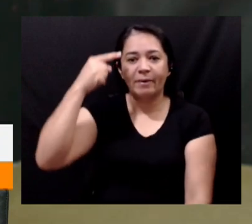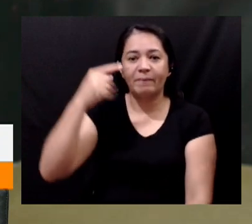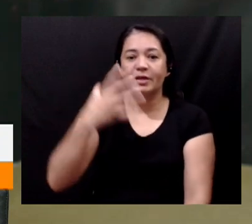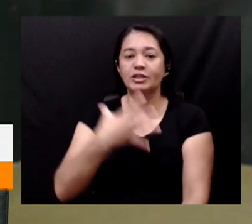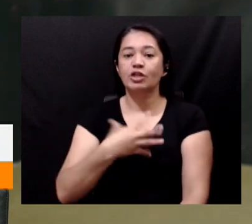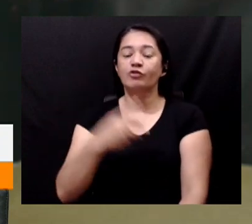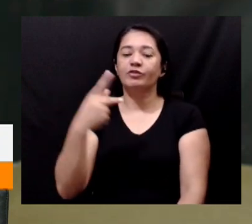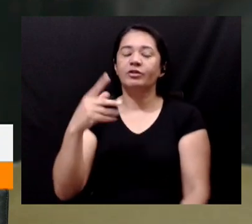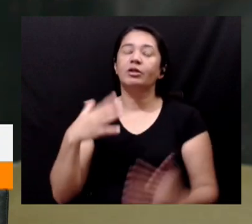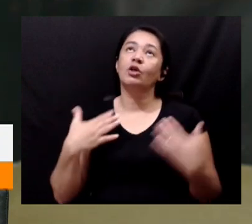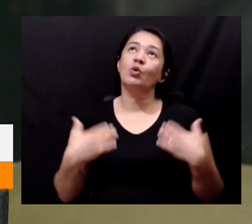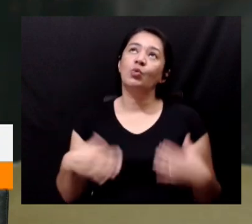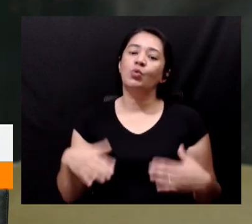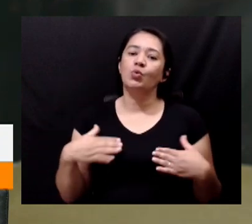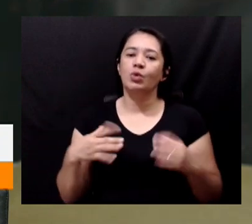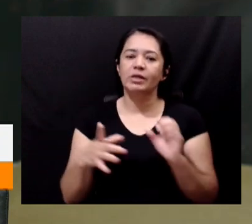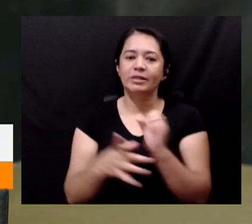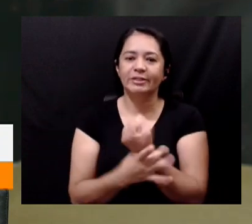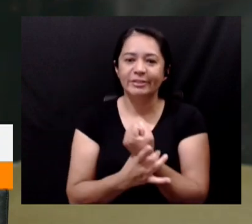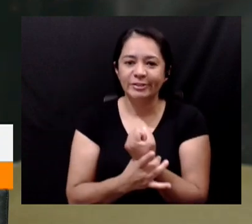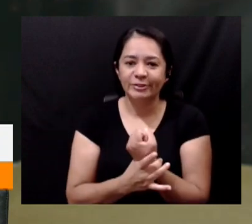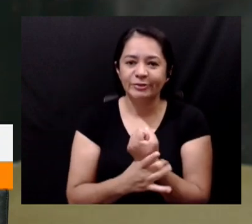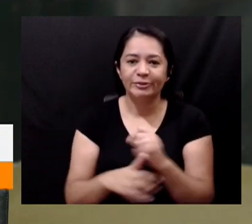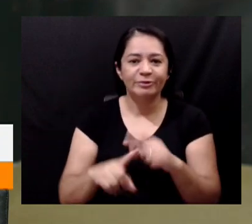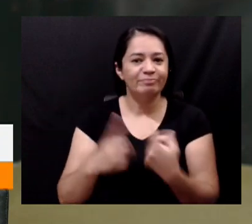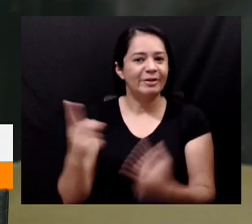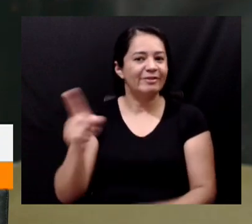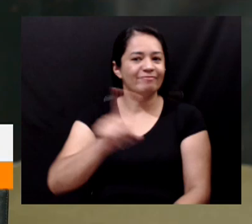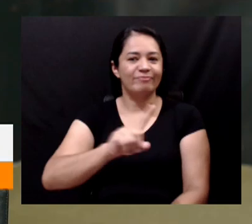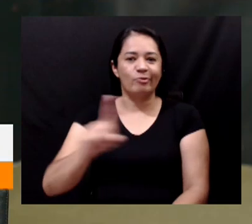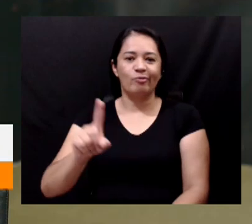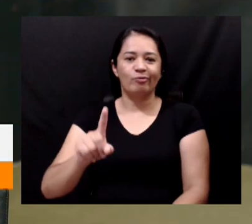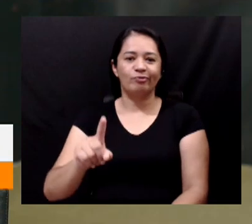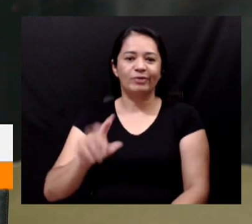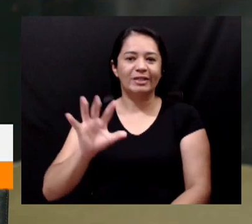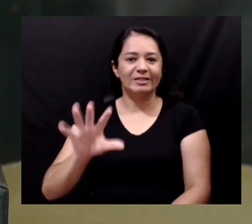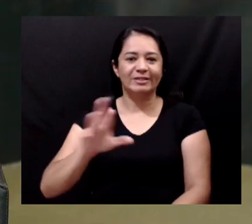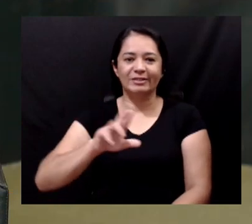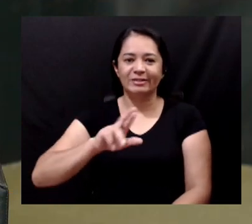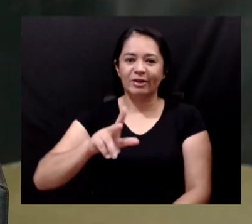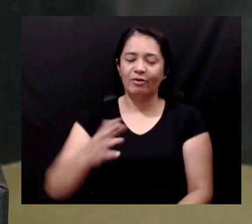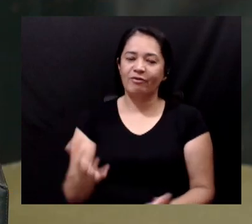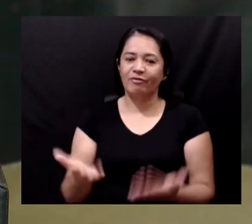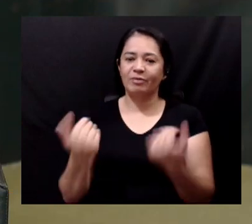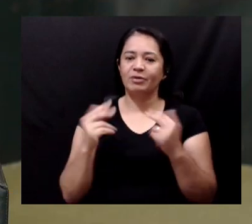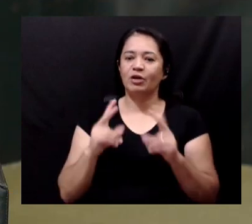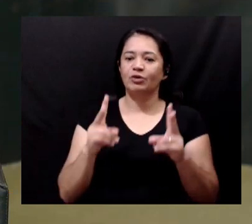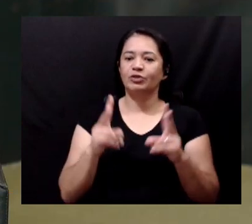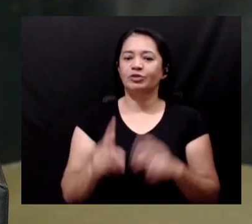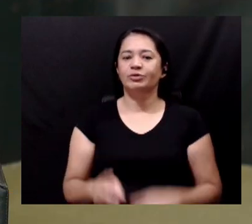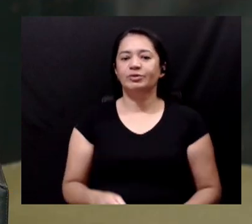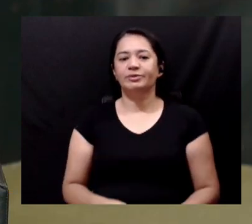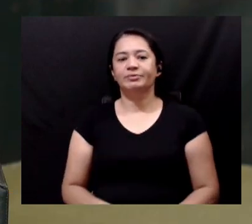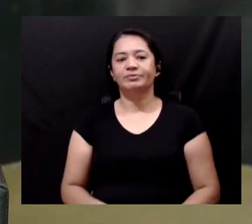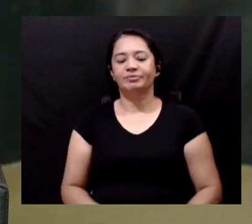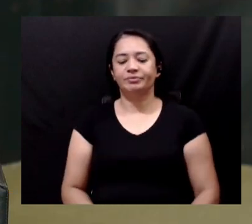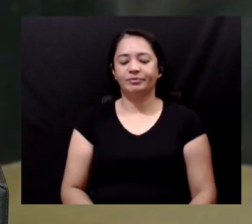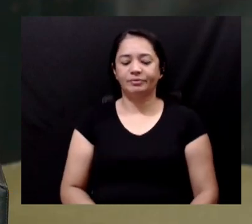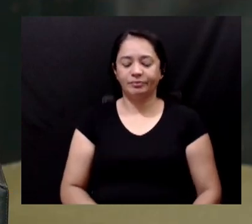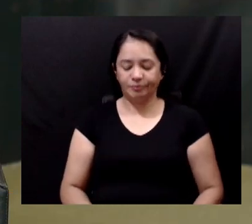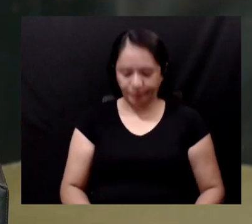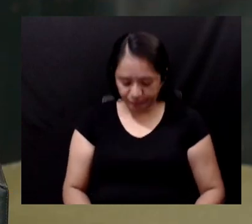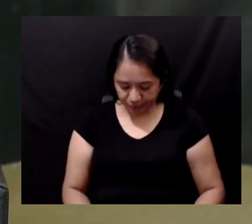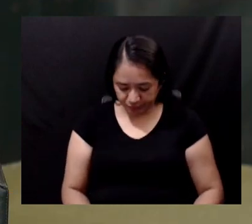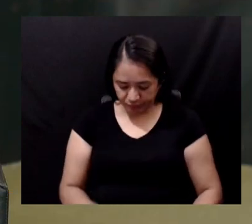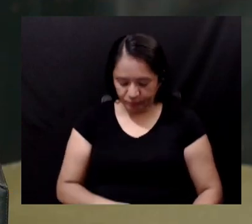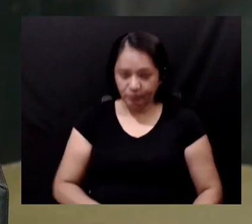seguro com a tela, né, e não é bem assim. Vamos lá, a gente segue, 8h56, o que temos mais